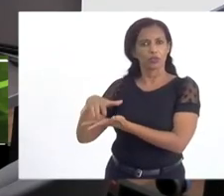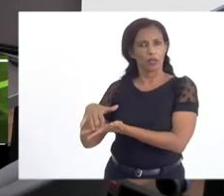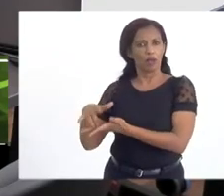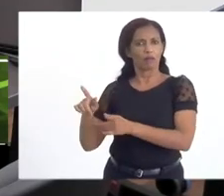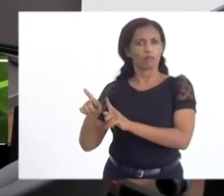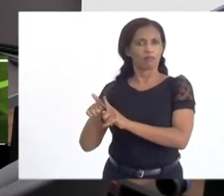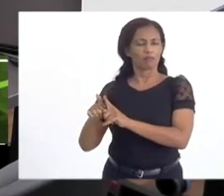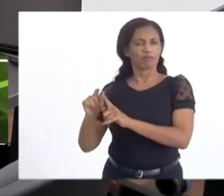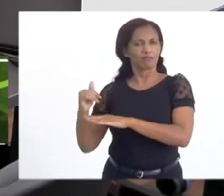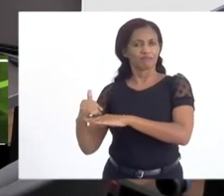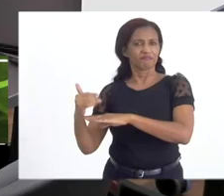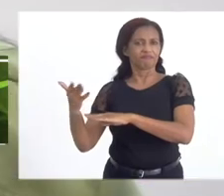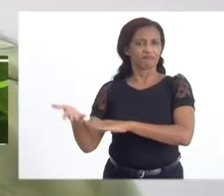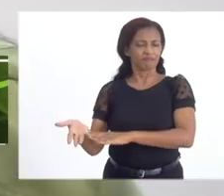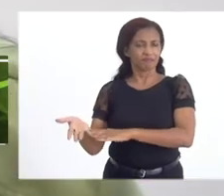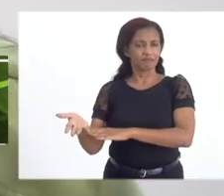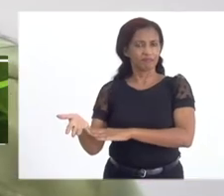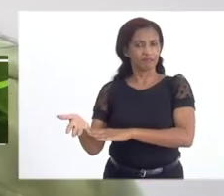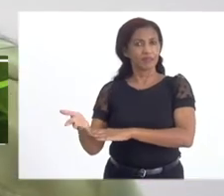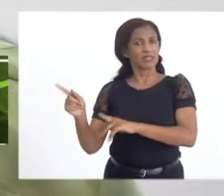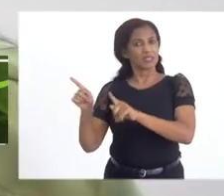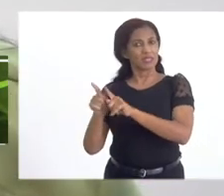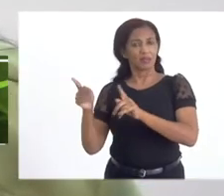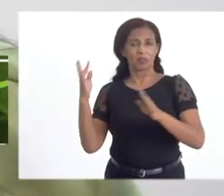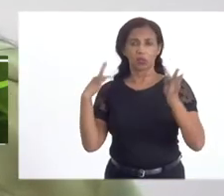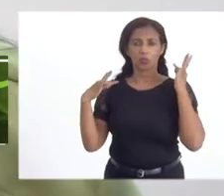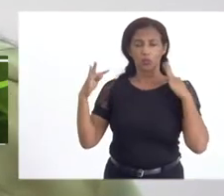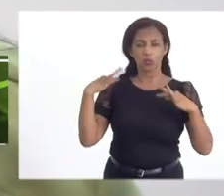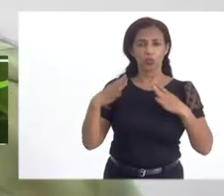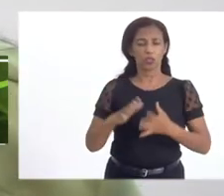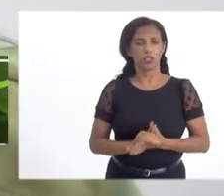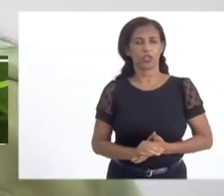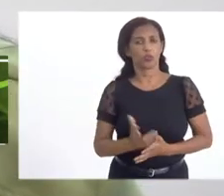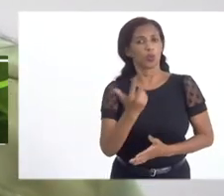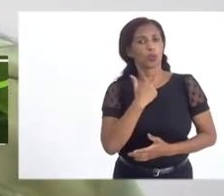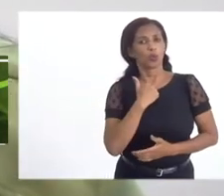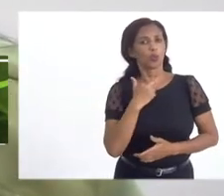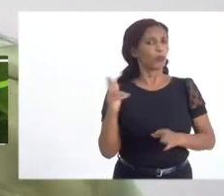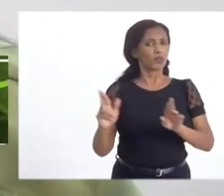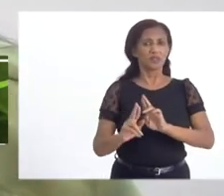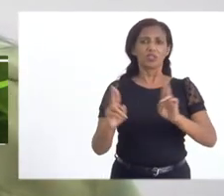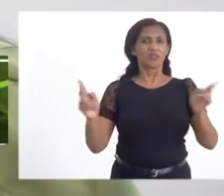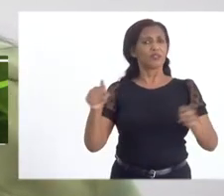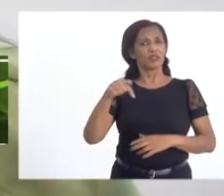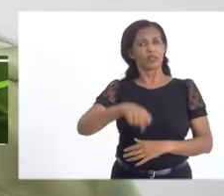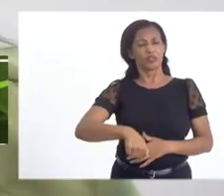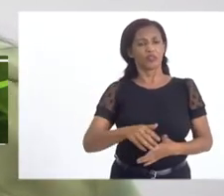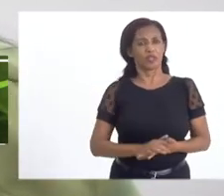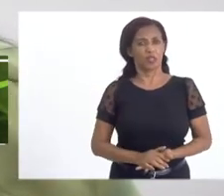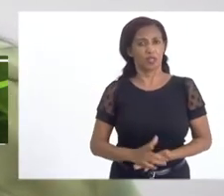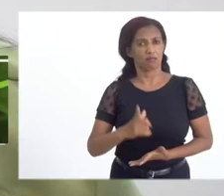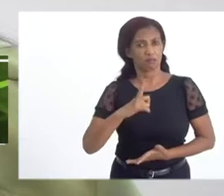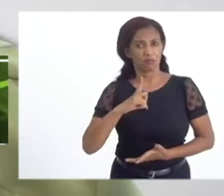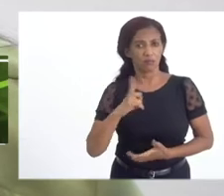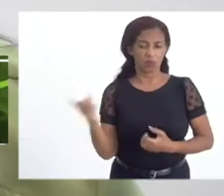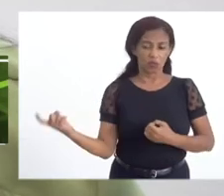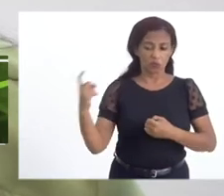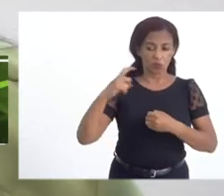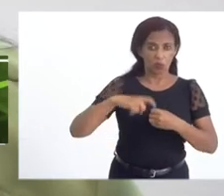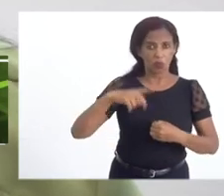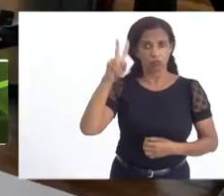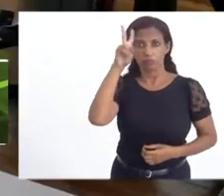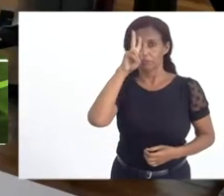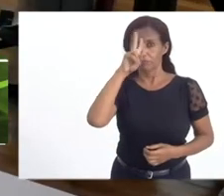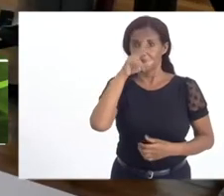executiva e para o turismo. Não poderíamos fazer diferente aqui. Há que se ter, volto a lembrar